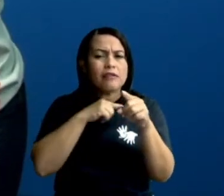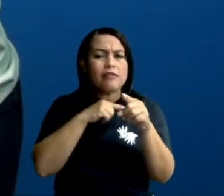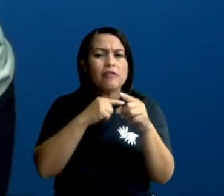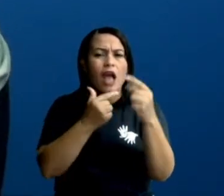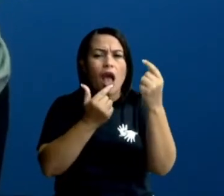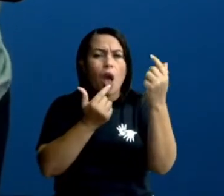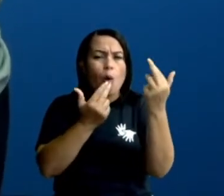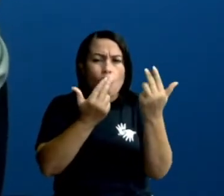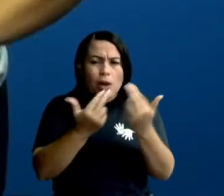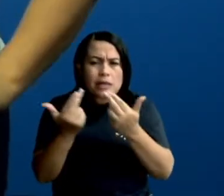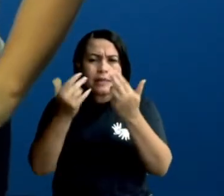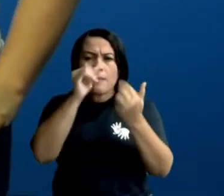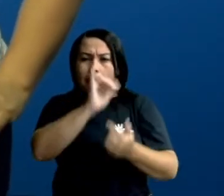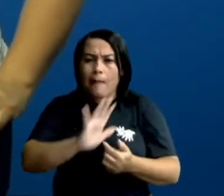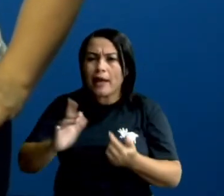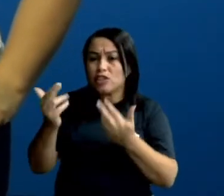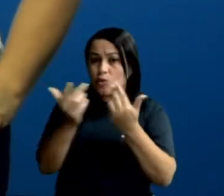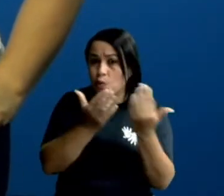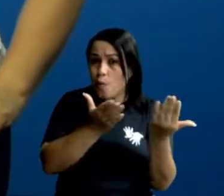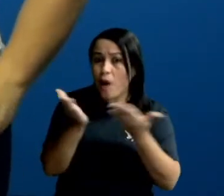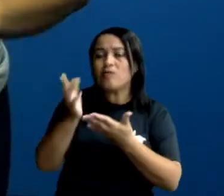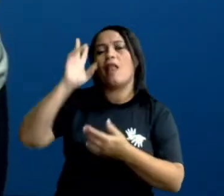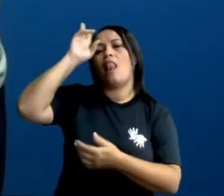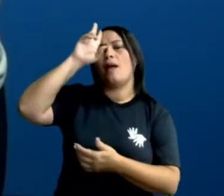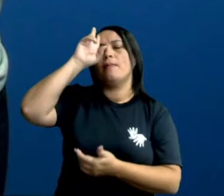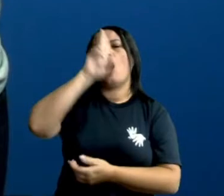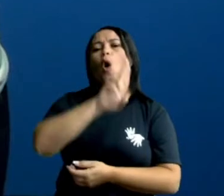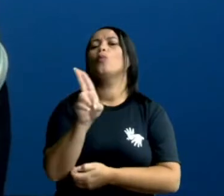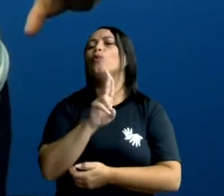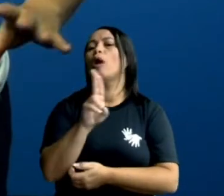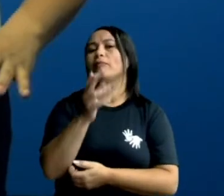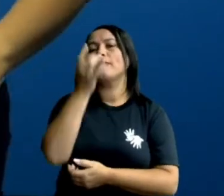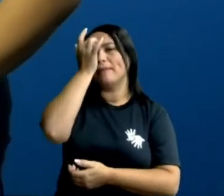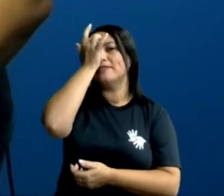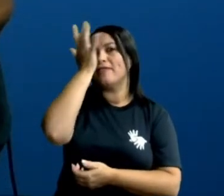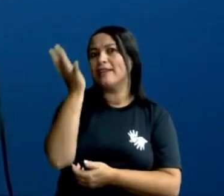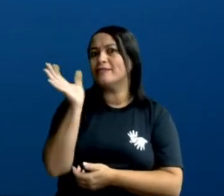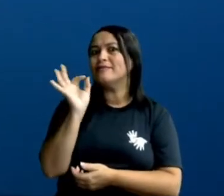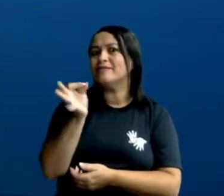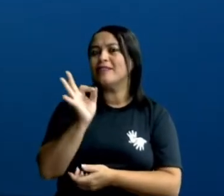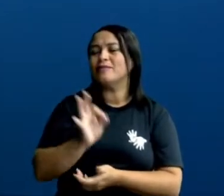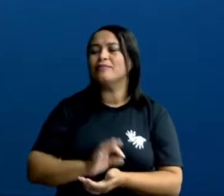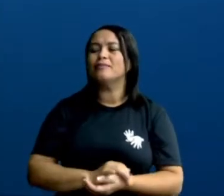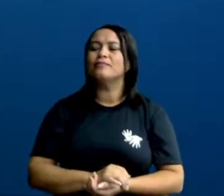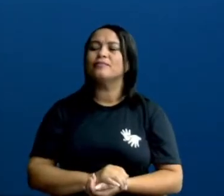geométrica, você lembra o nome dela, tá certo? Então fica muito mais fácil.